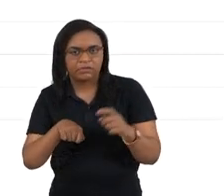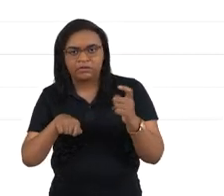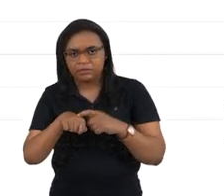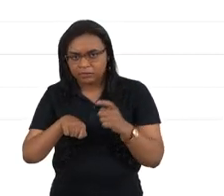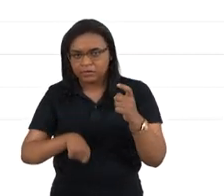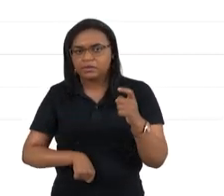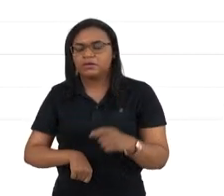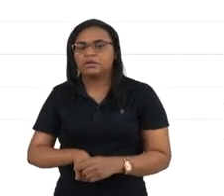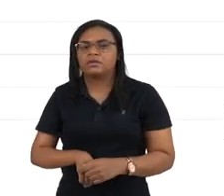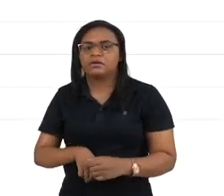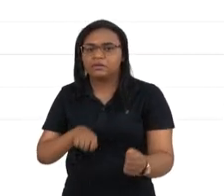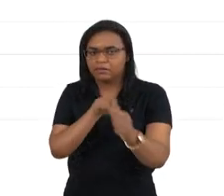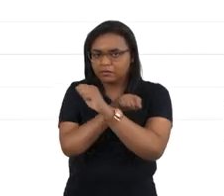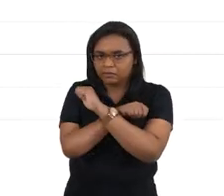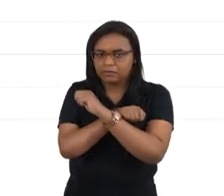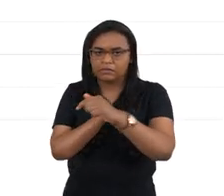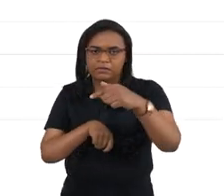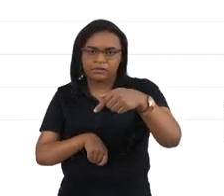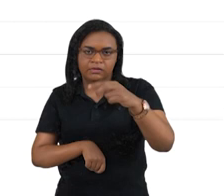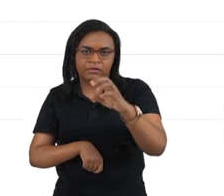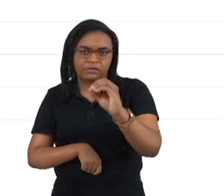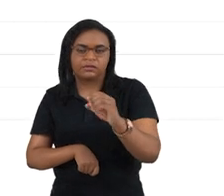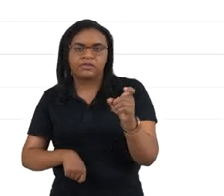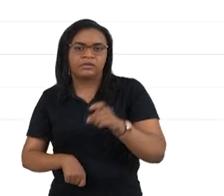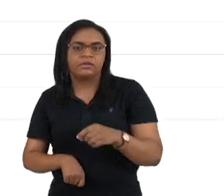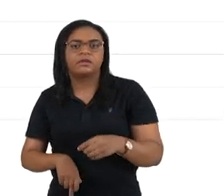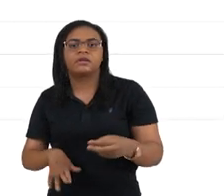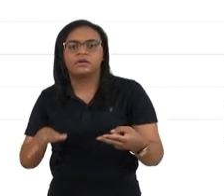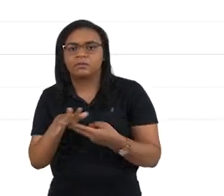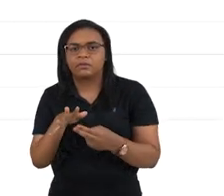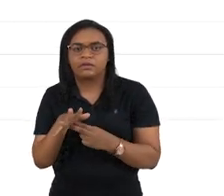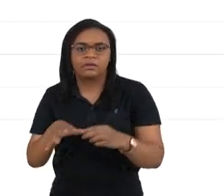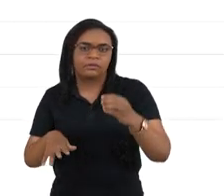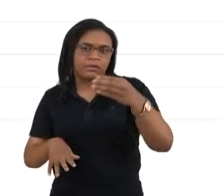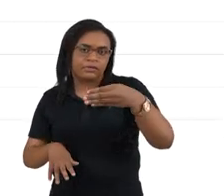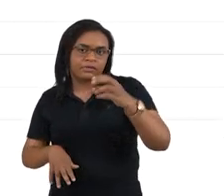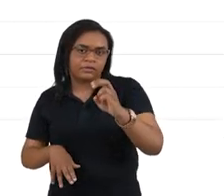eu vou ter 750x é igual a 450 vezes 4.